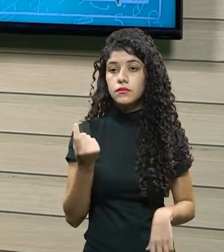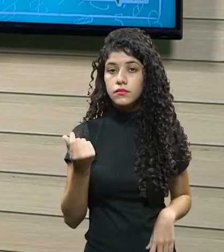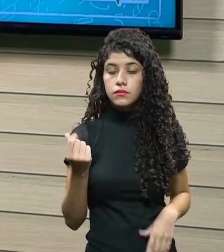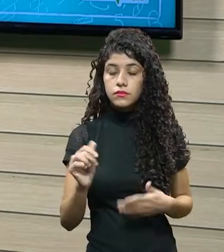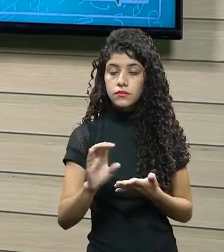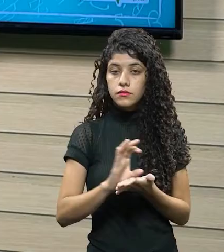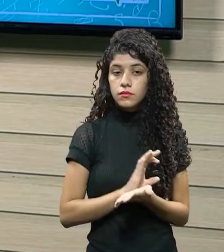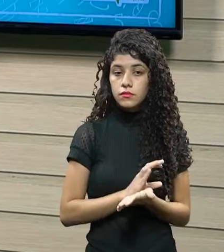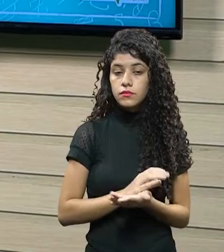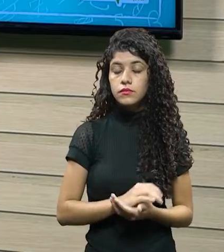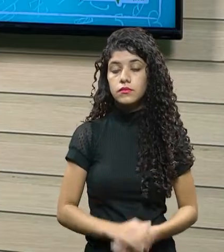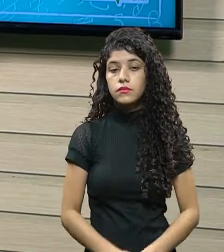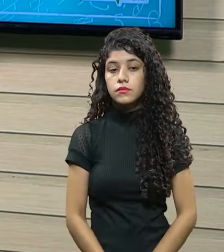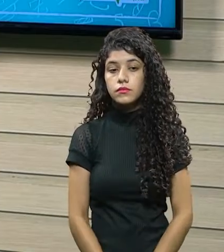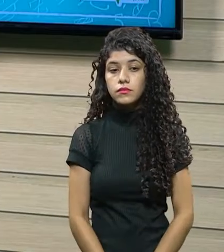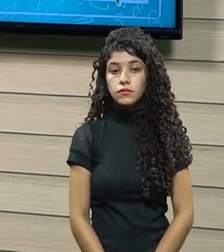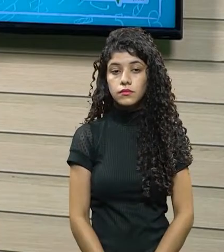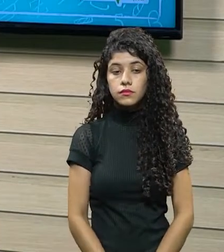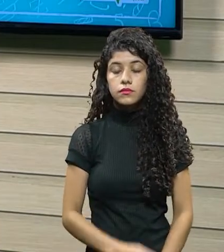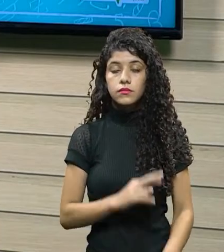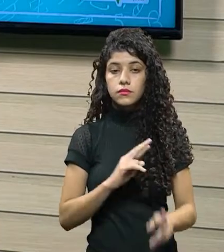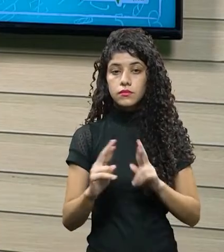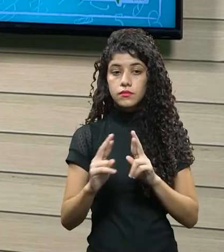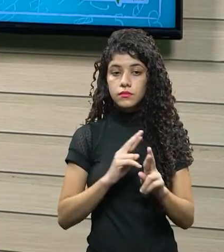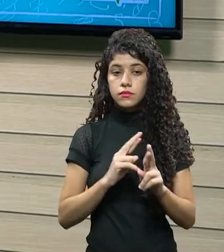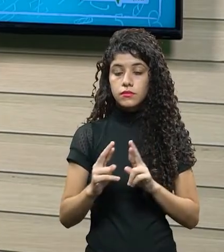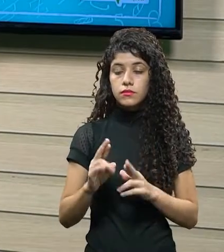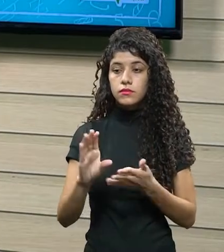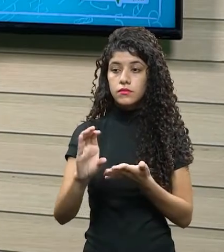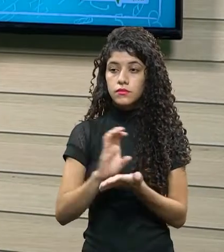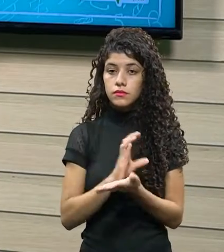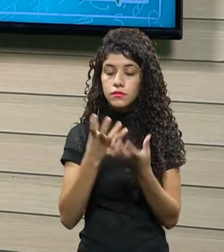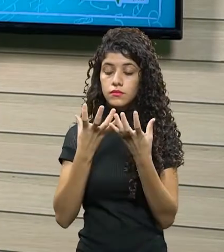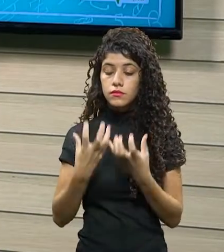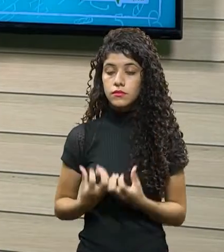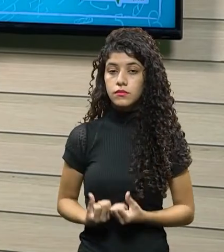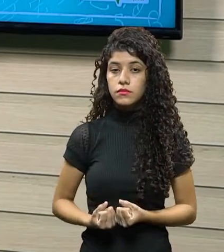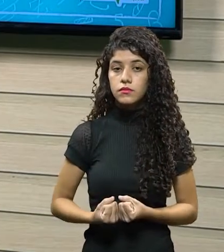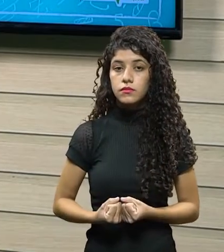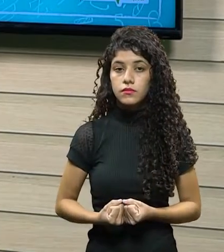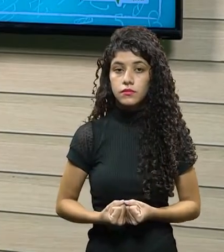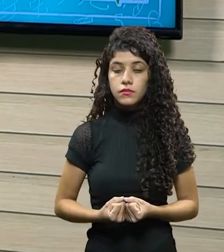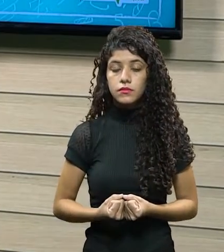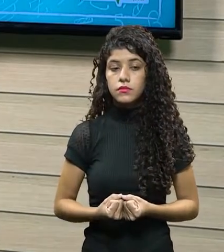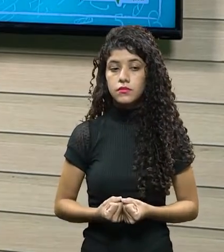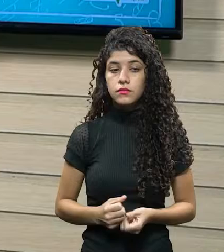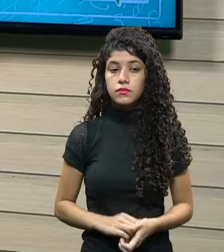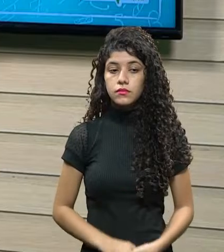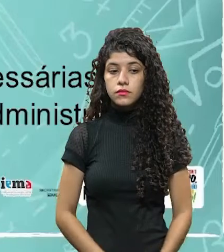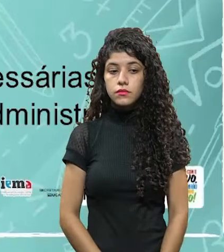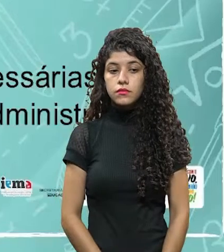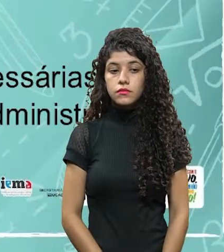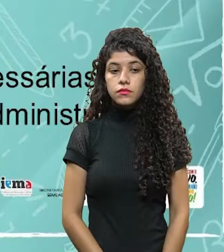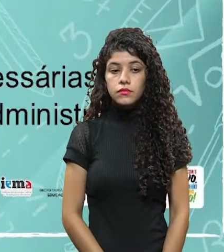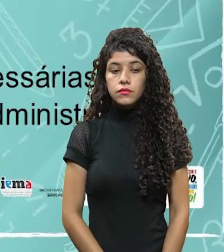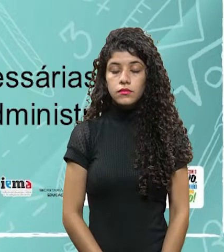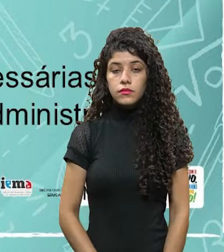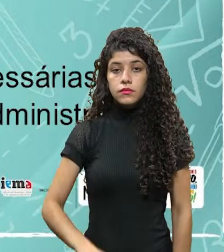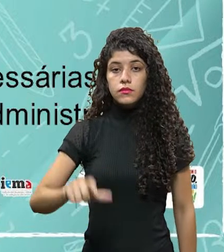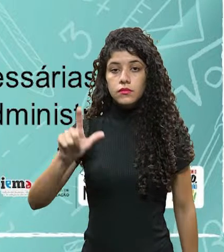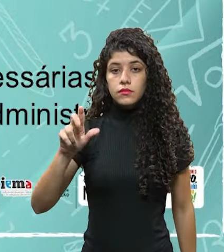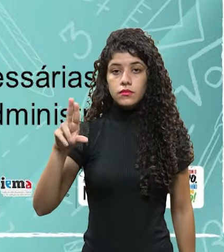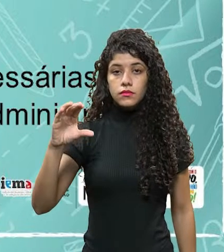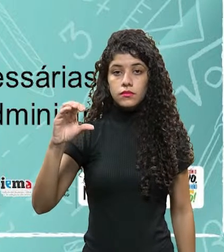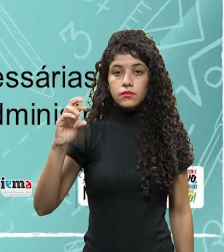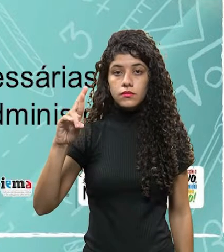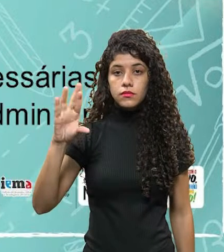de lucro para um ganho em cima desse produto. É só relacionado ao custo de aquisição desse produto que será vendido.